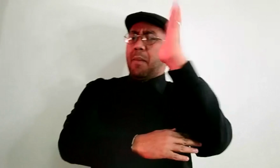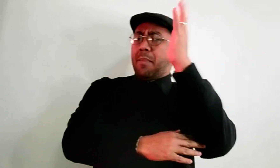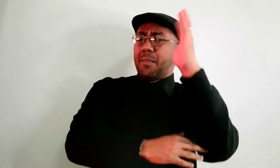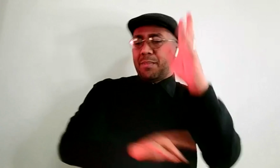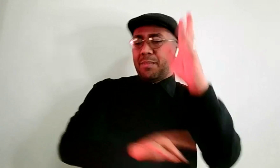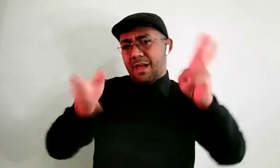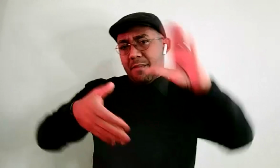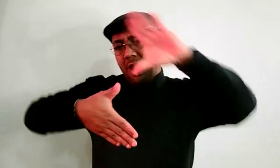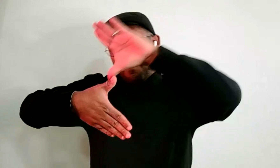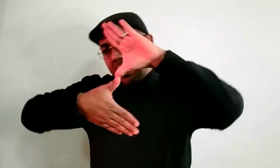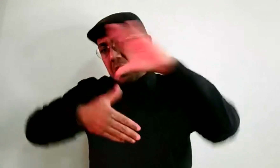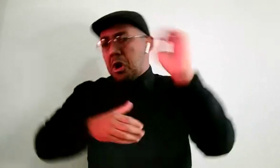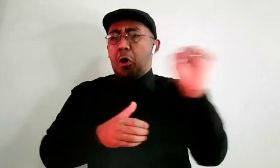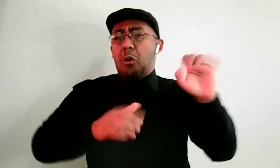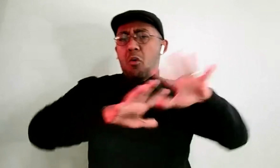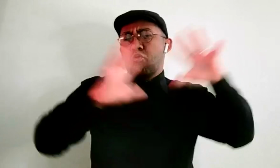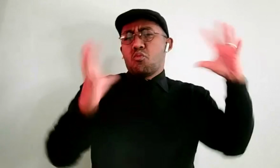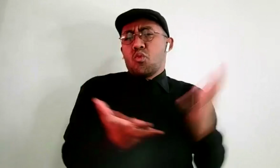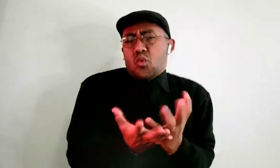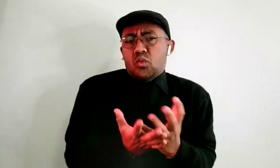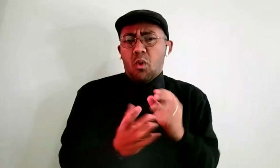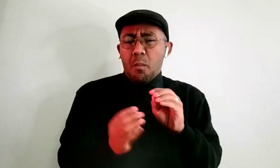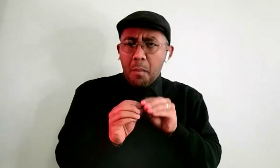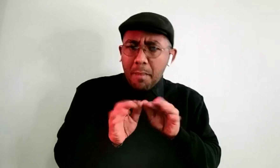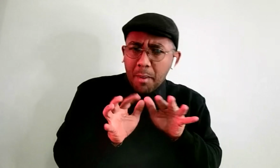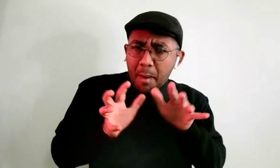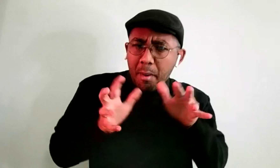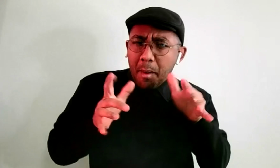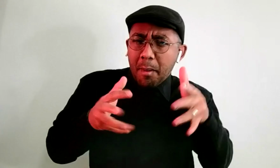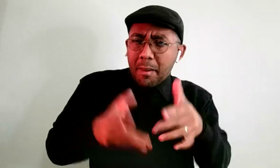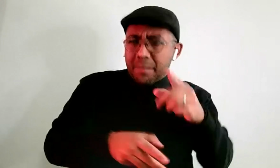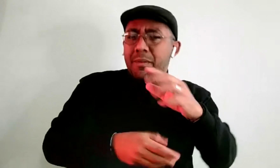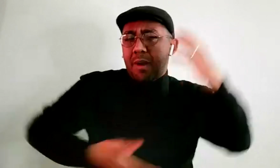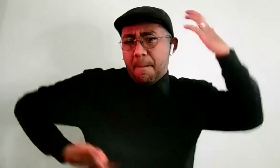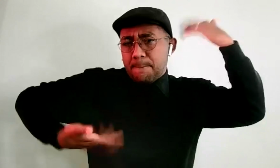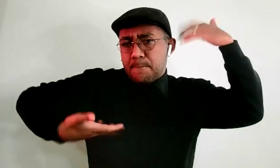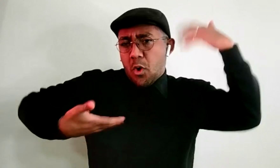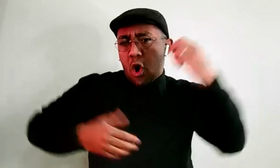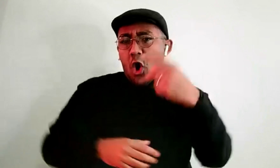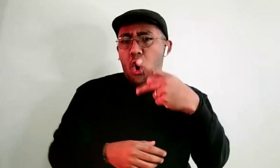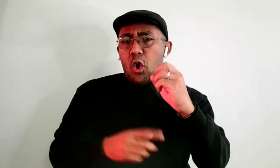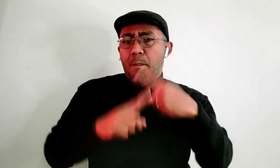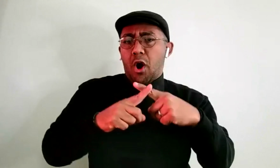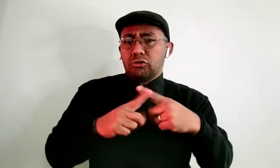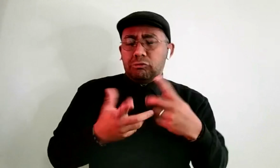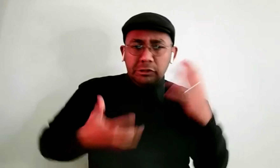a varíola do macaco, tanto nas Américas como a nível global, e claro, com as considerações a respeito.